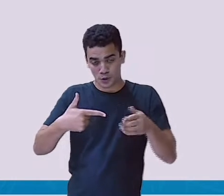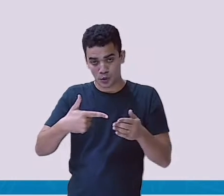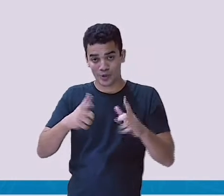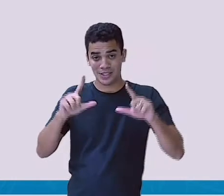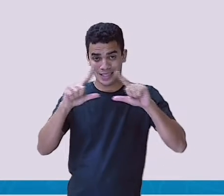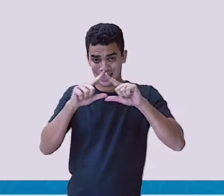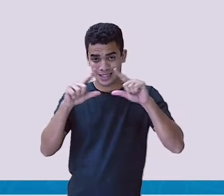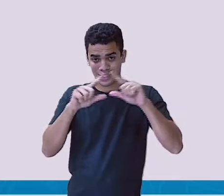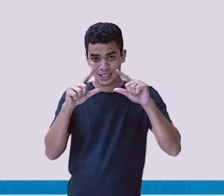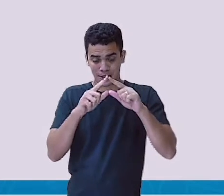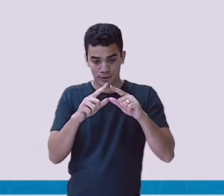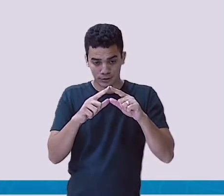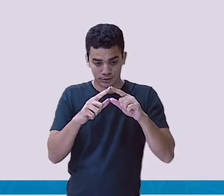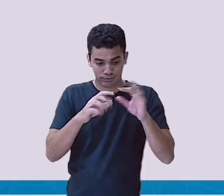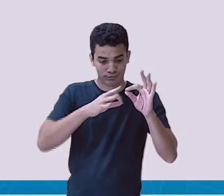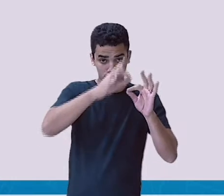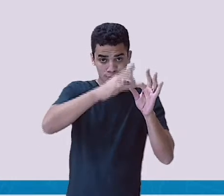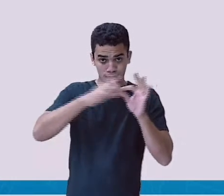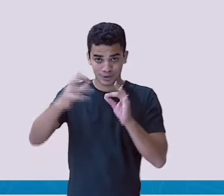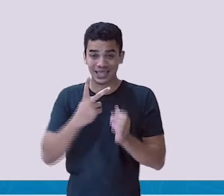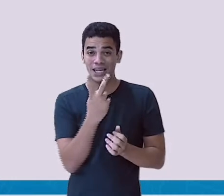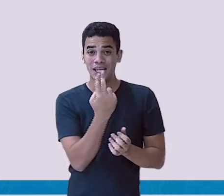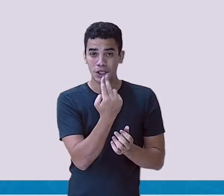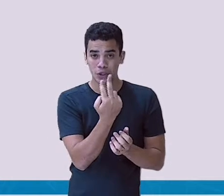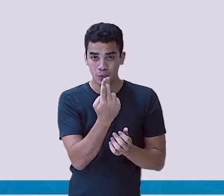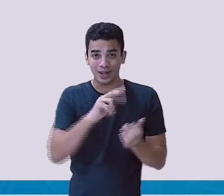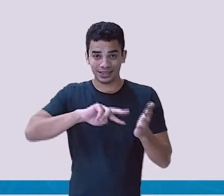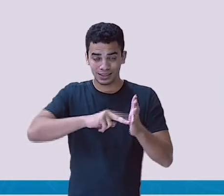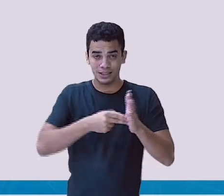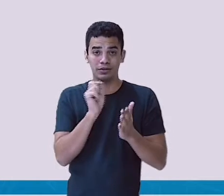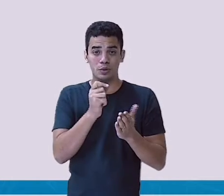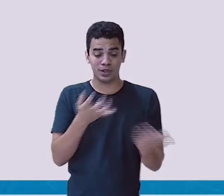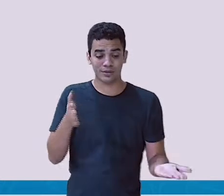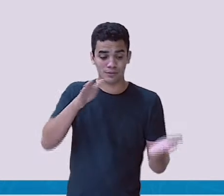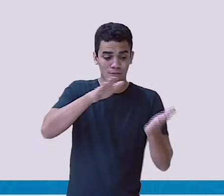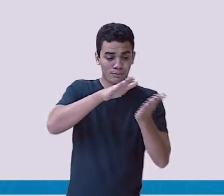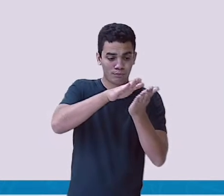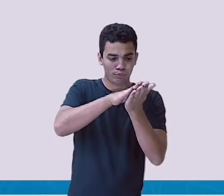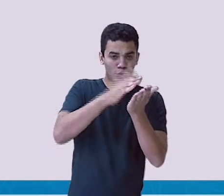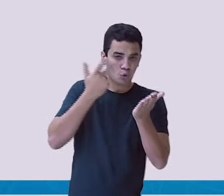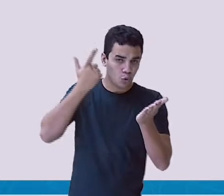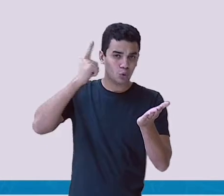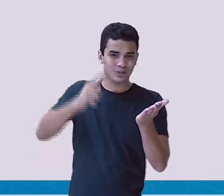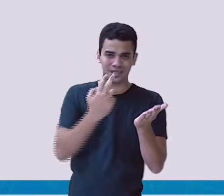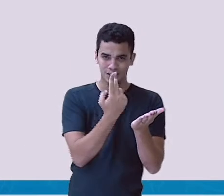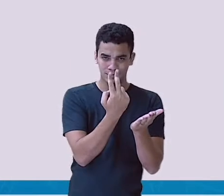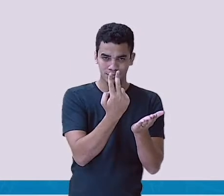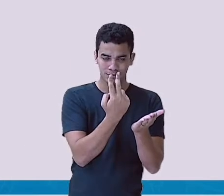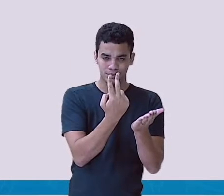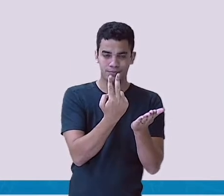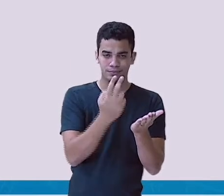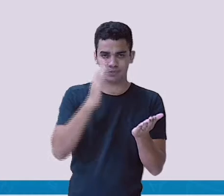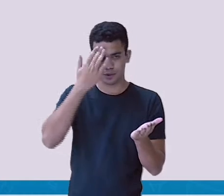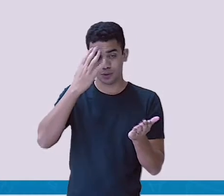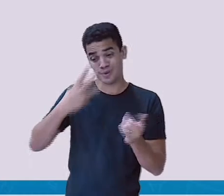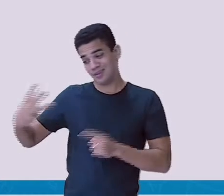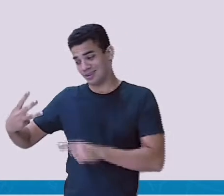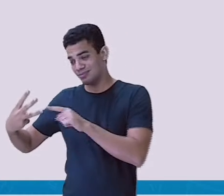mesma medida, né? O triângulo 1 e o triângulo 2. Então, vejam só,